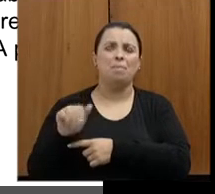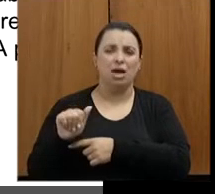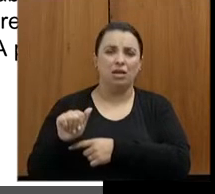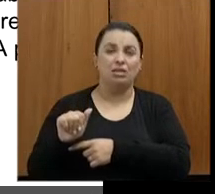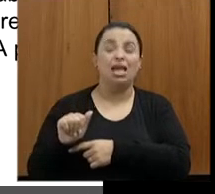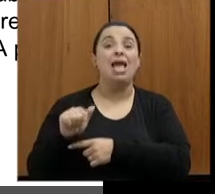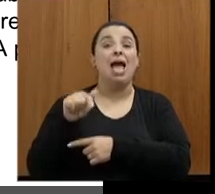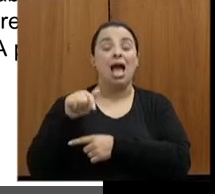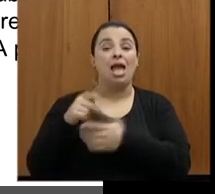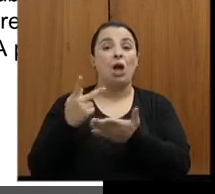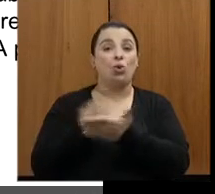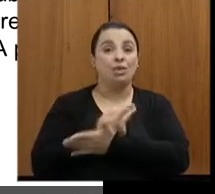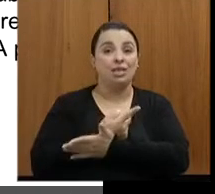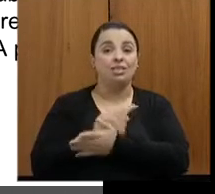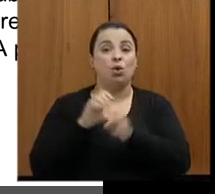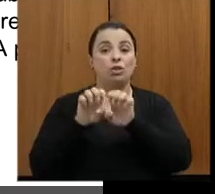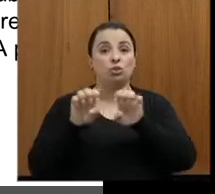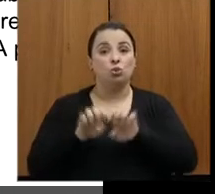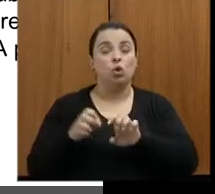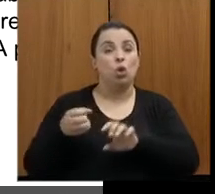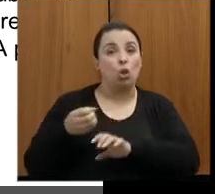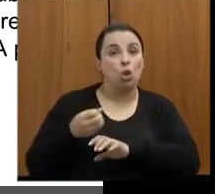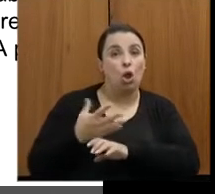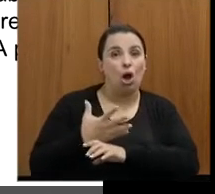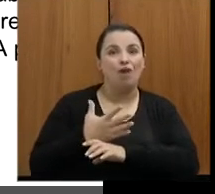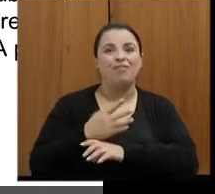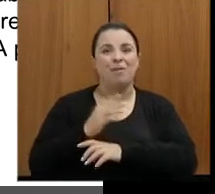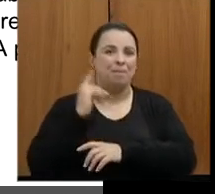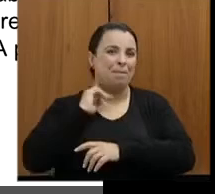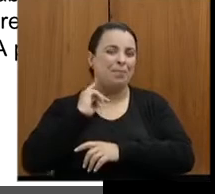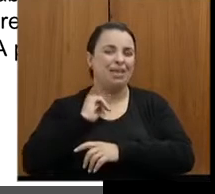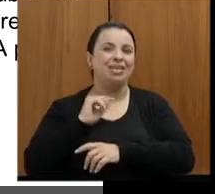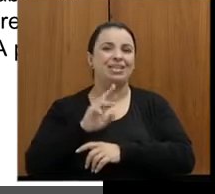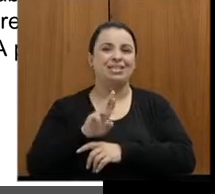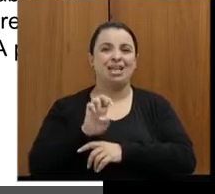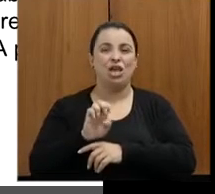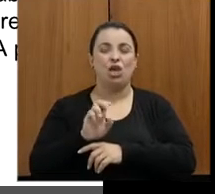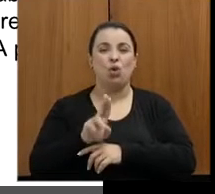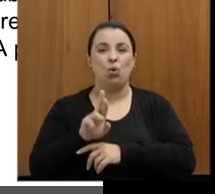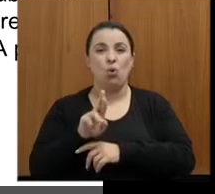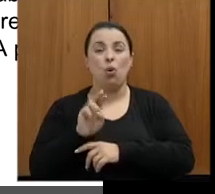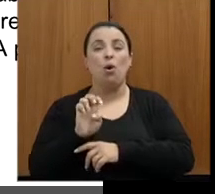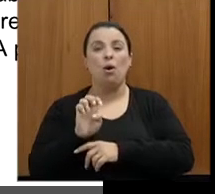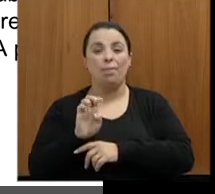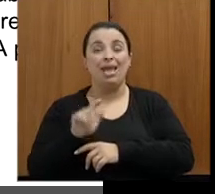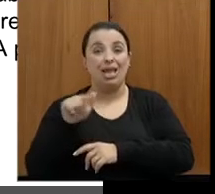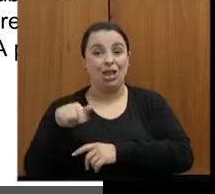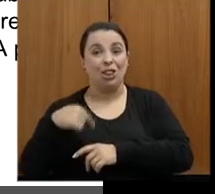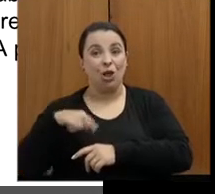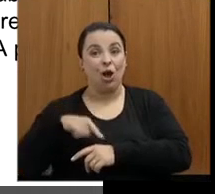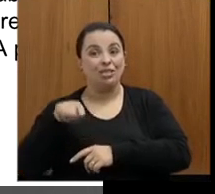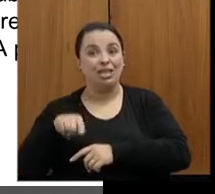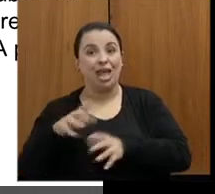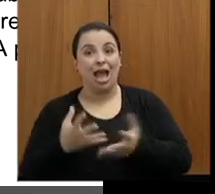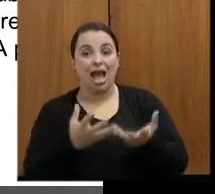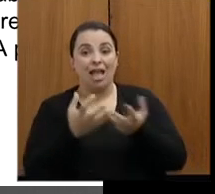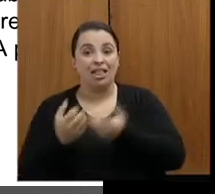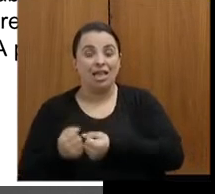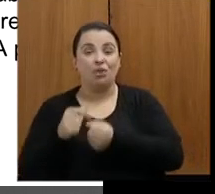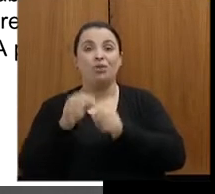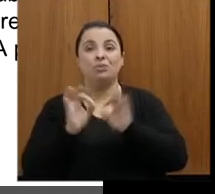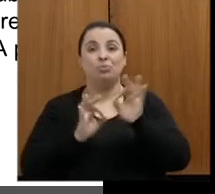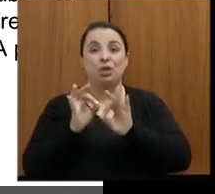Minas Reúrbi no âmbito do Estado de Minas, e a agência prontamente aderiu a esse programa, porque, afinal de contas, gente teve um